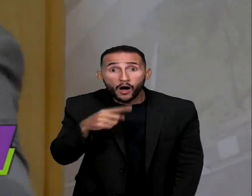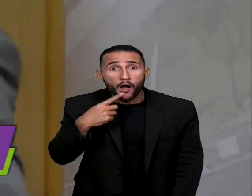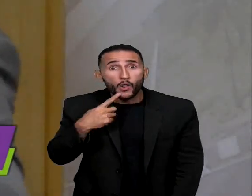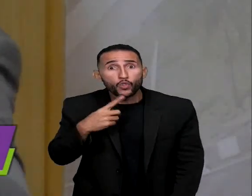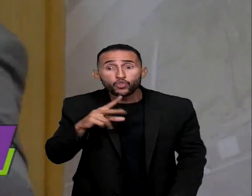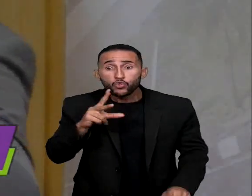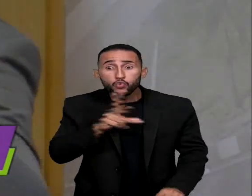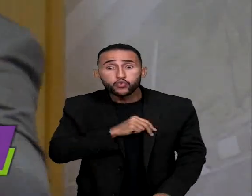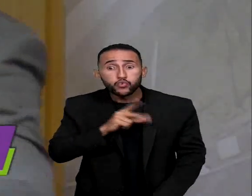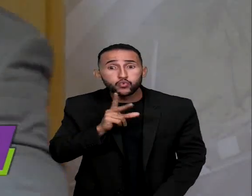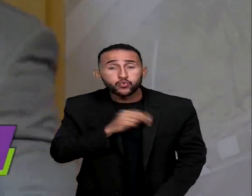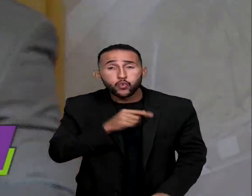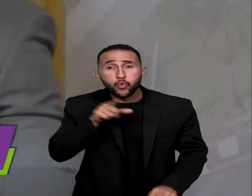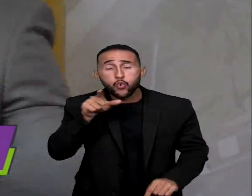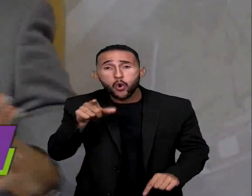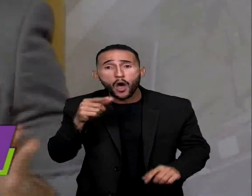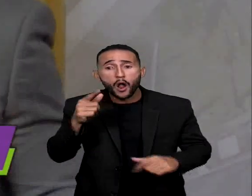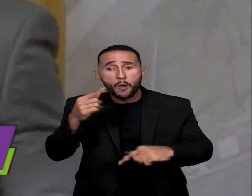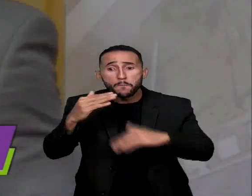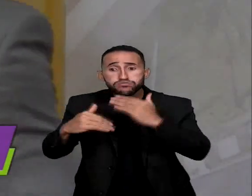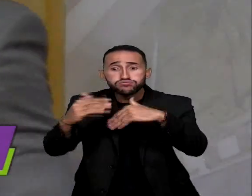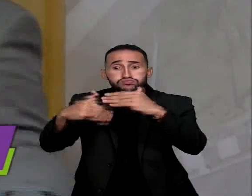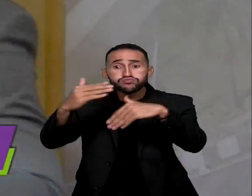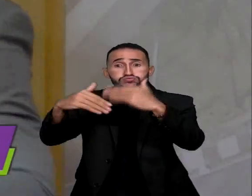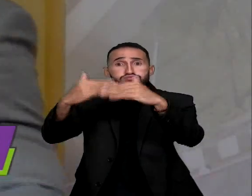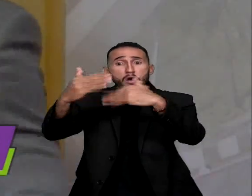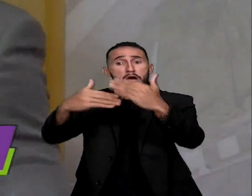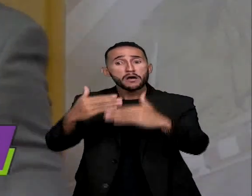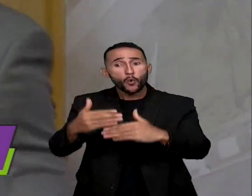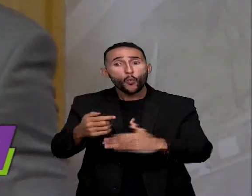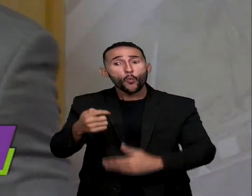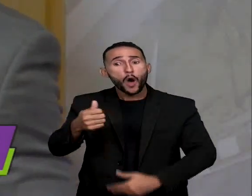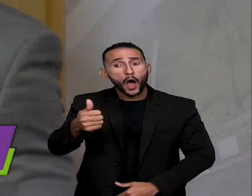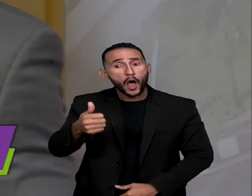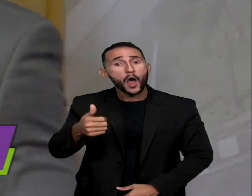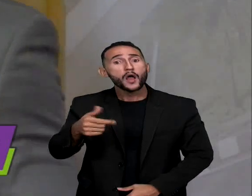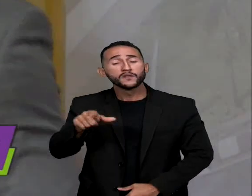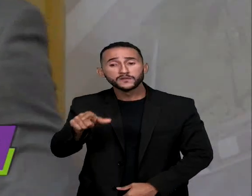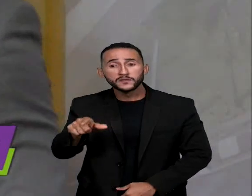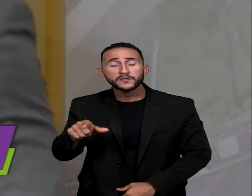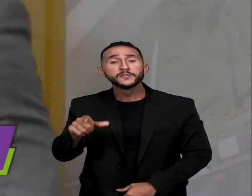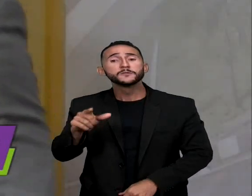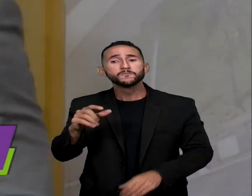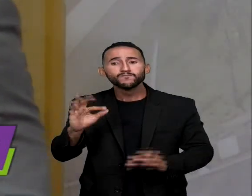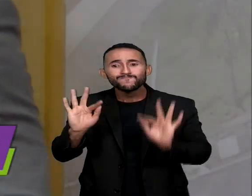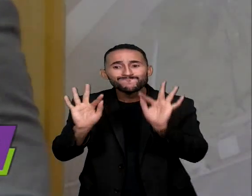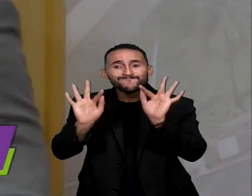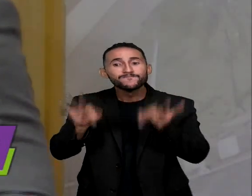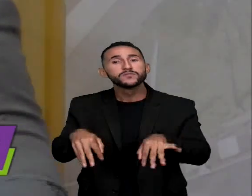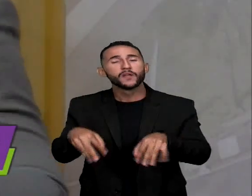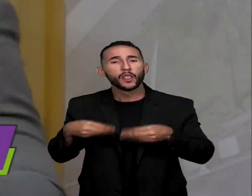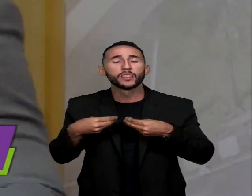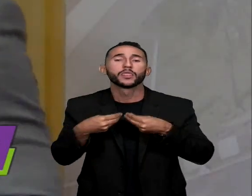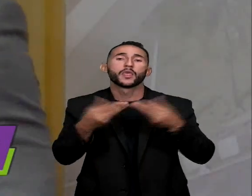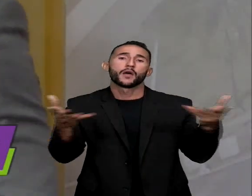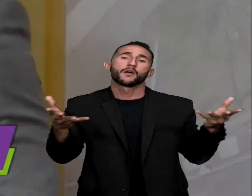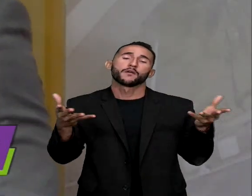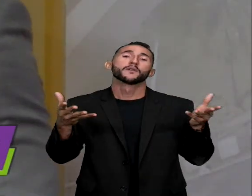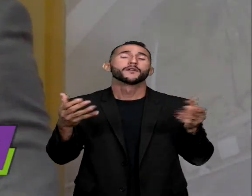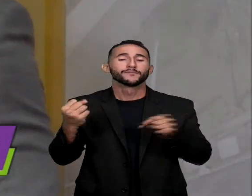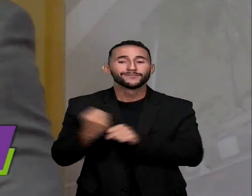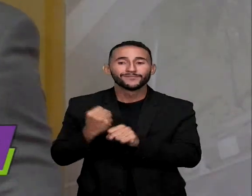próximo tá mais robusta a obra e a gente tá em vias de fazermos essa entrega que também vai